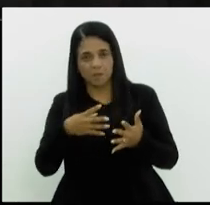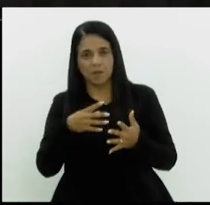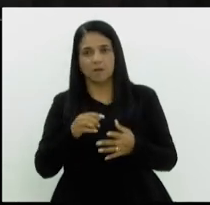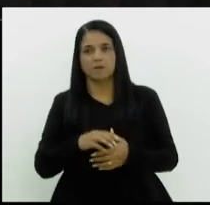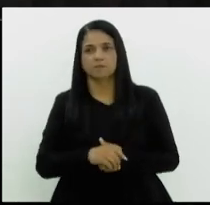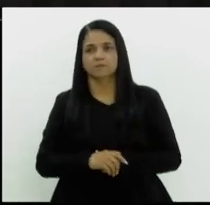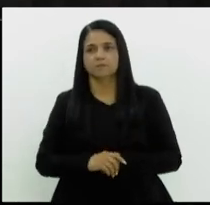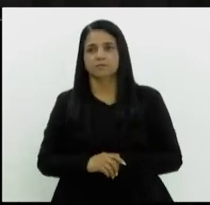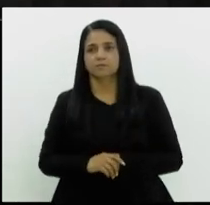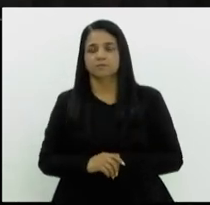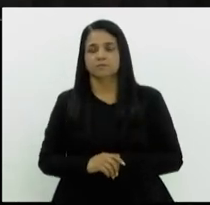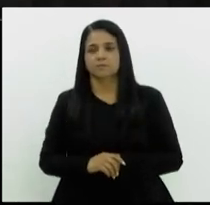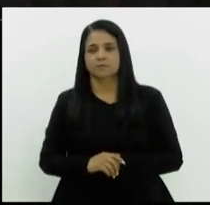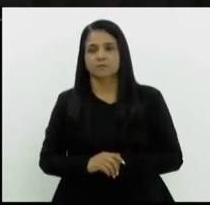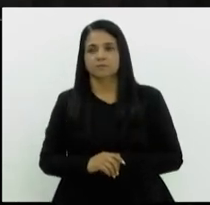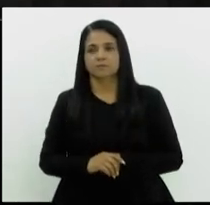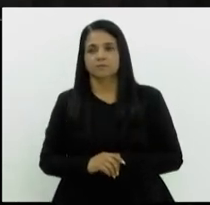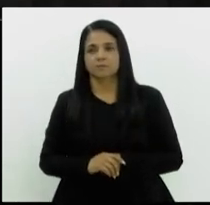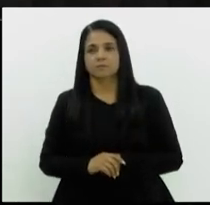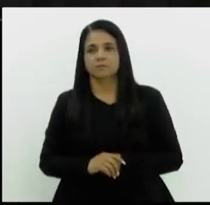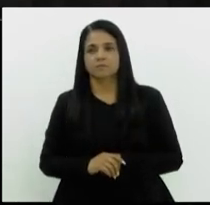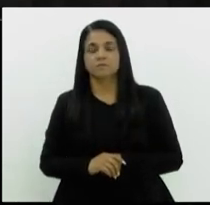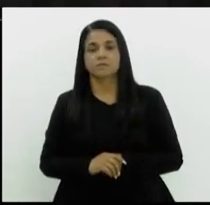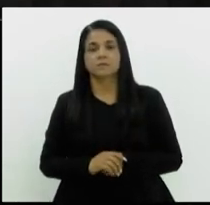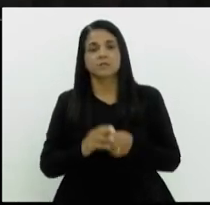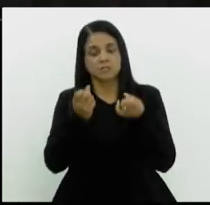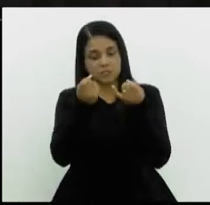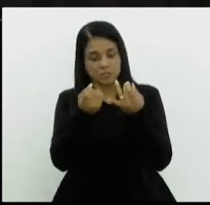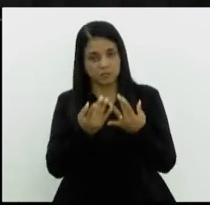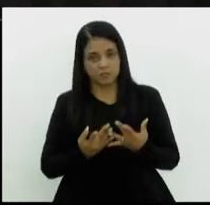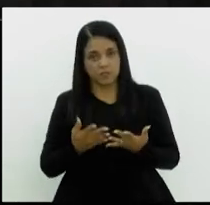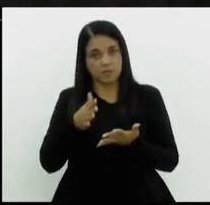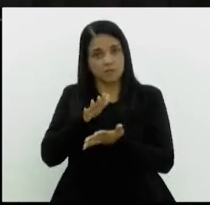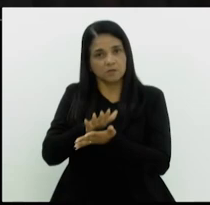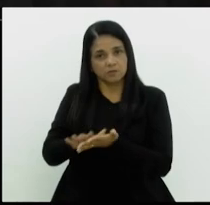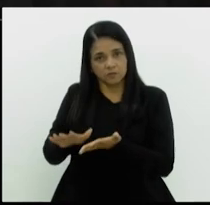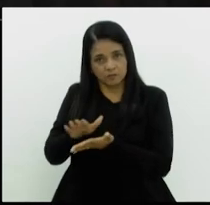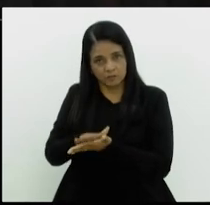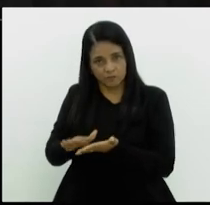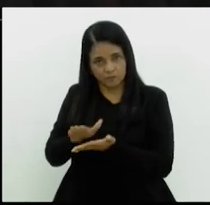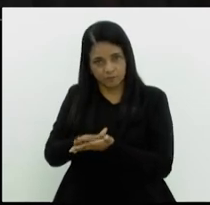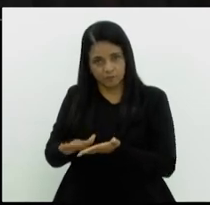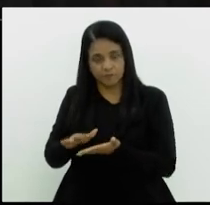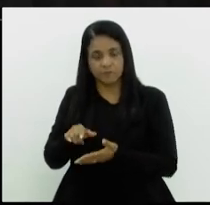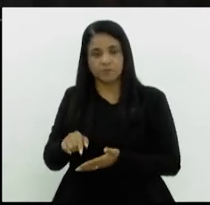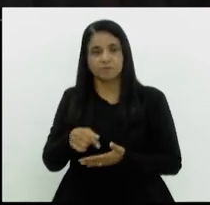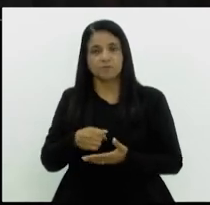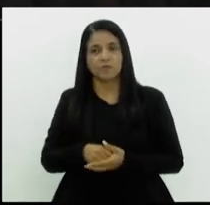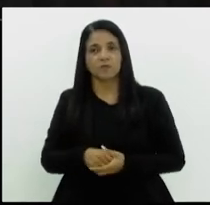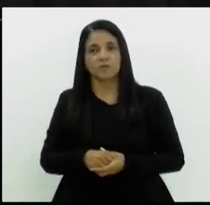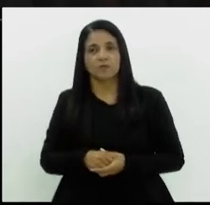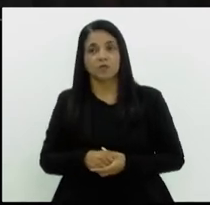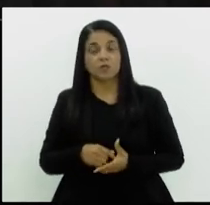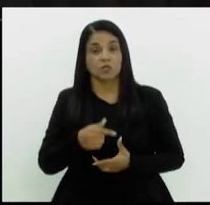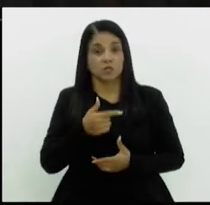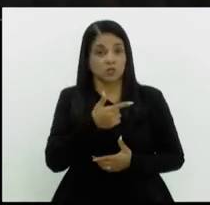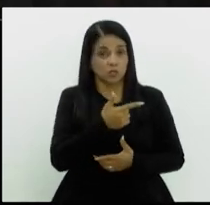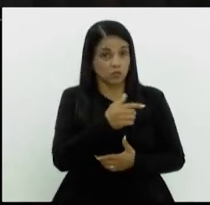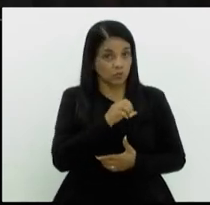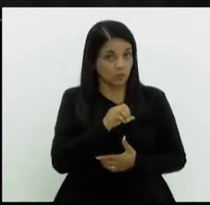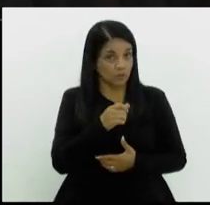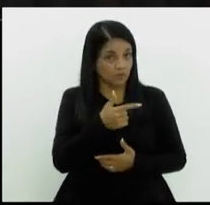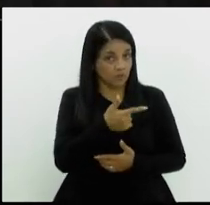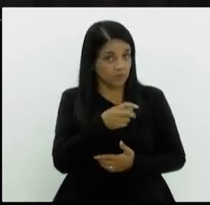1.4, que discrimina as despesas. E vou só ficar em